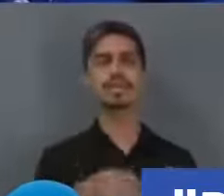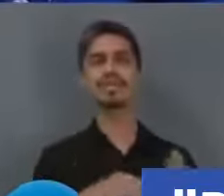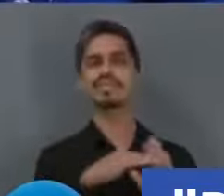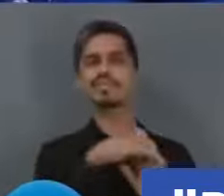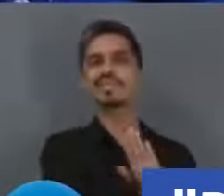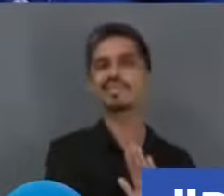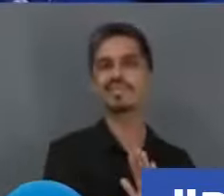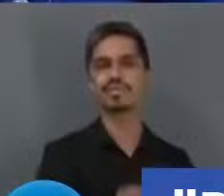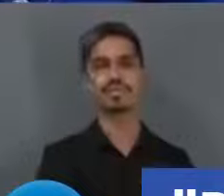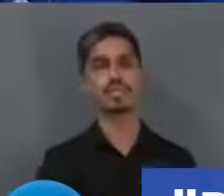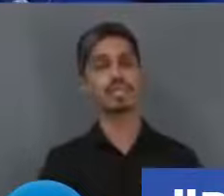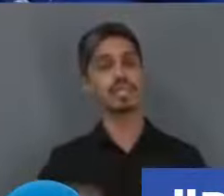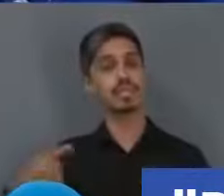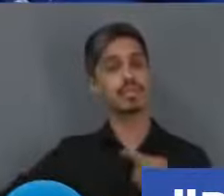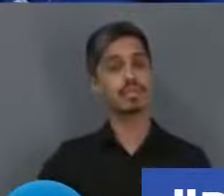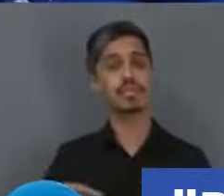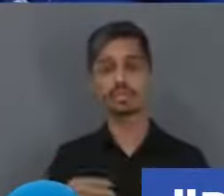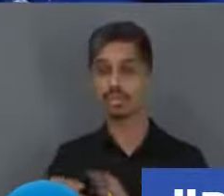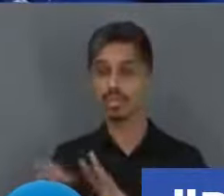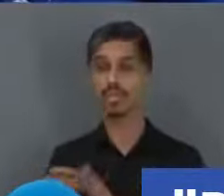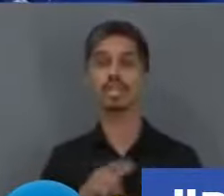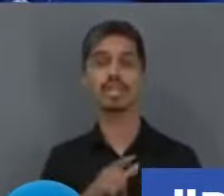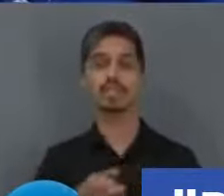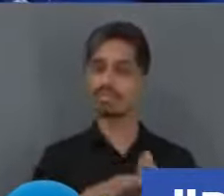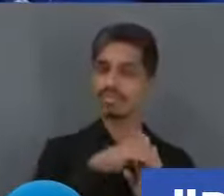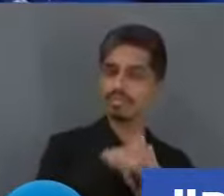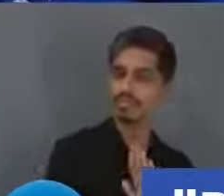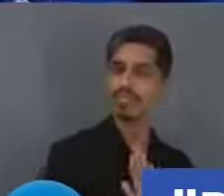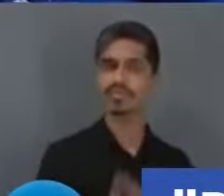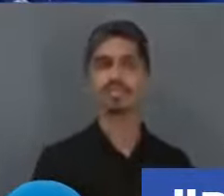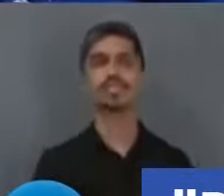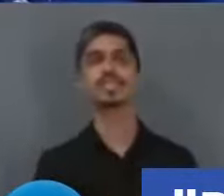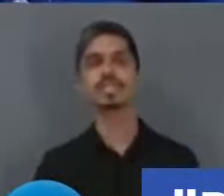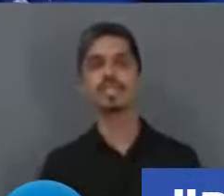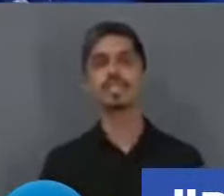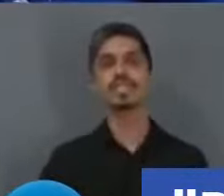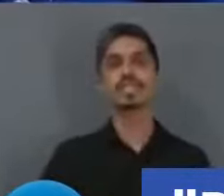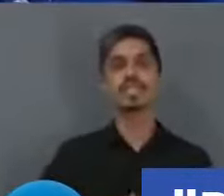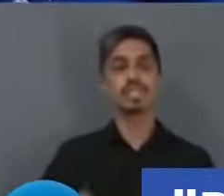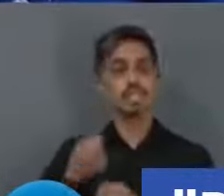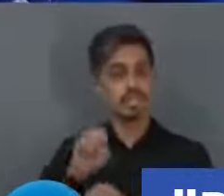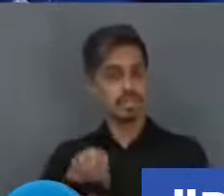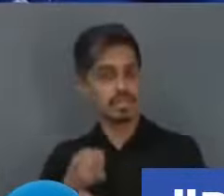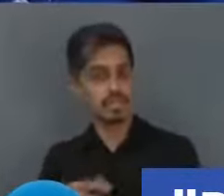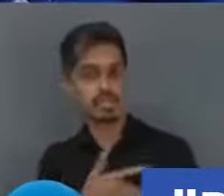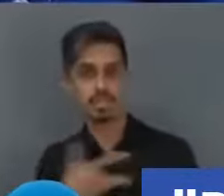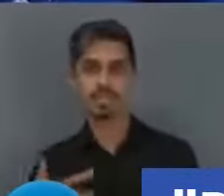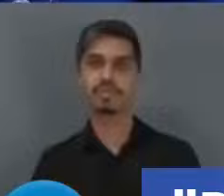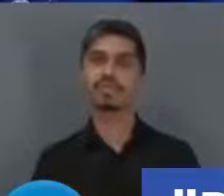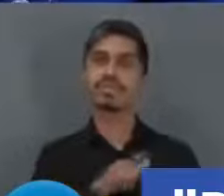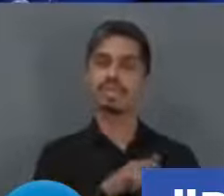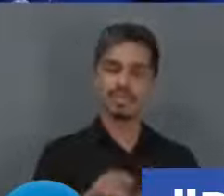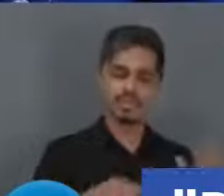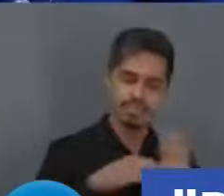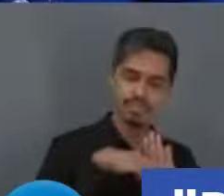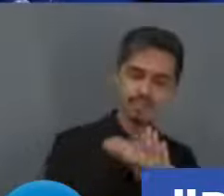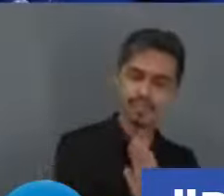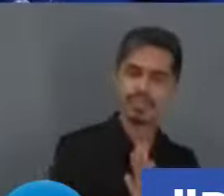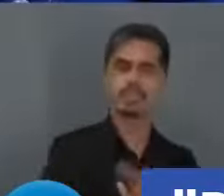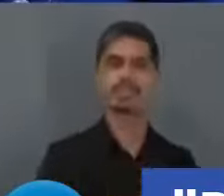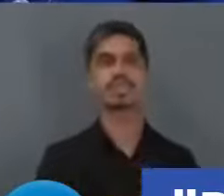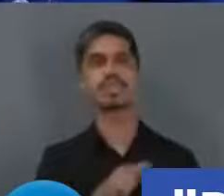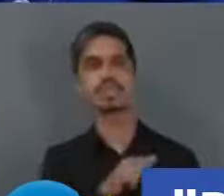indígena nós tivemos verdadeira regressão nas políticas de saúde verdadeira regressão Nós voltamos a um ponto